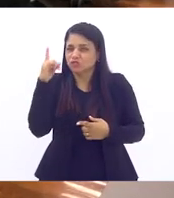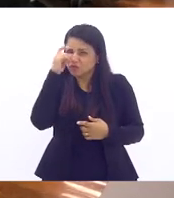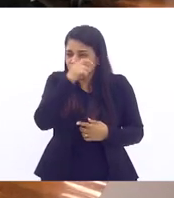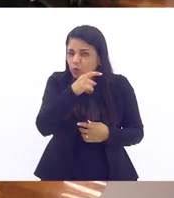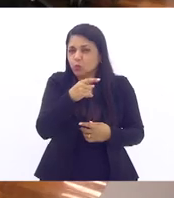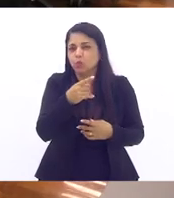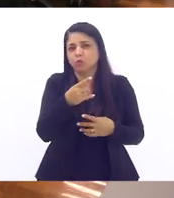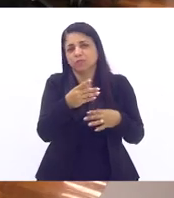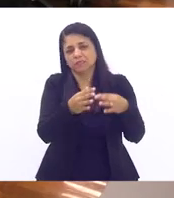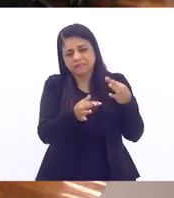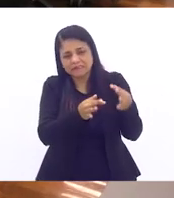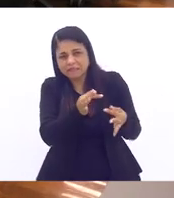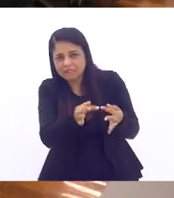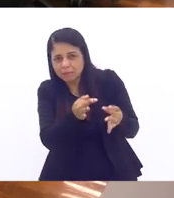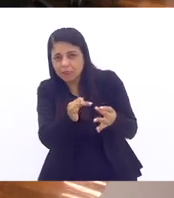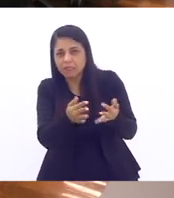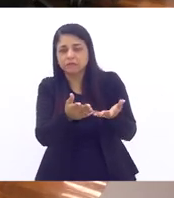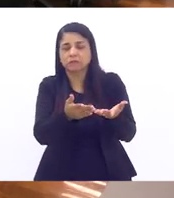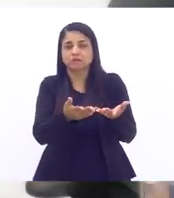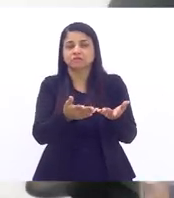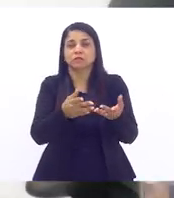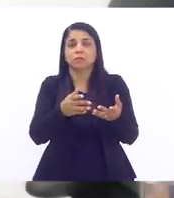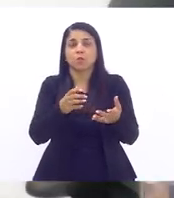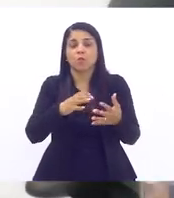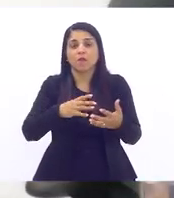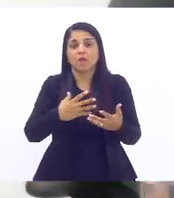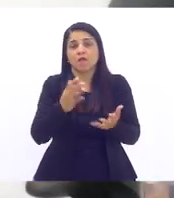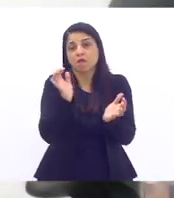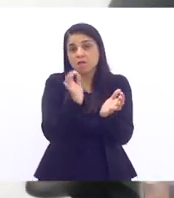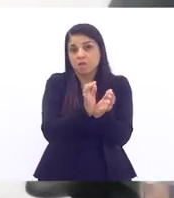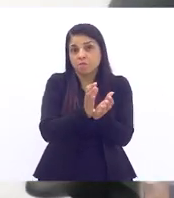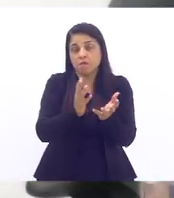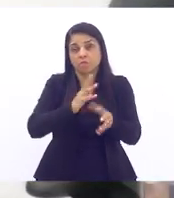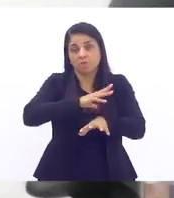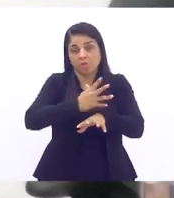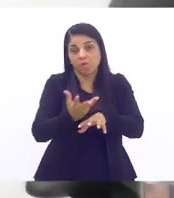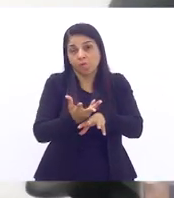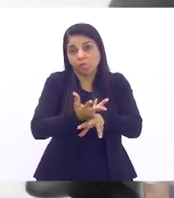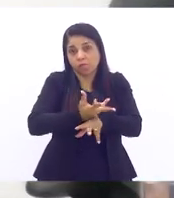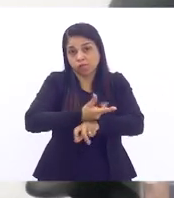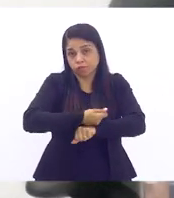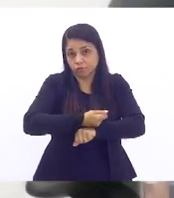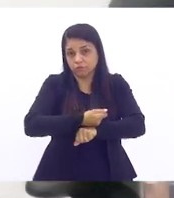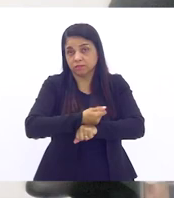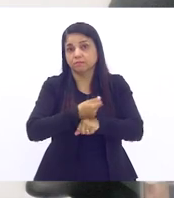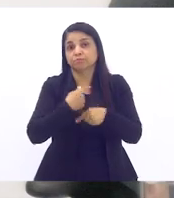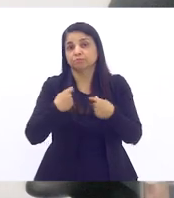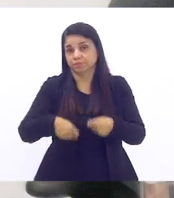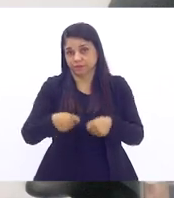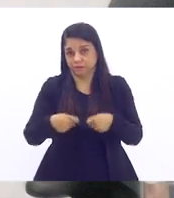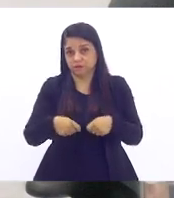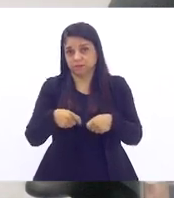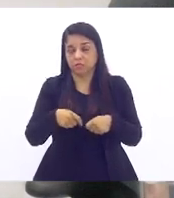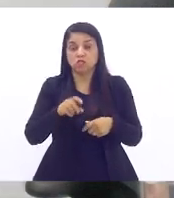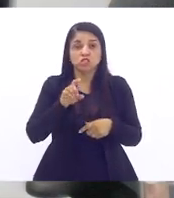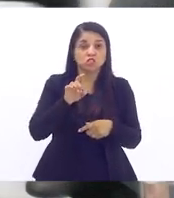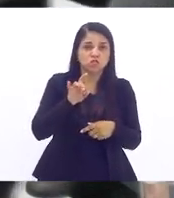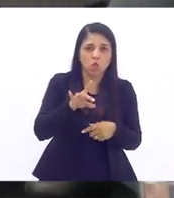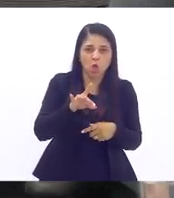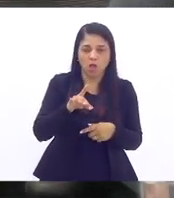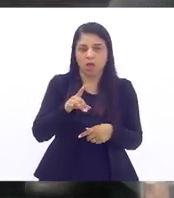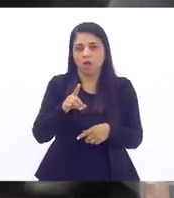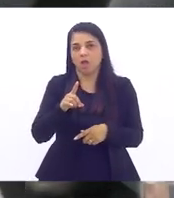porque uma equipe multidisciplinar porque um paciente de epidermólise não faz tratamento só com